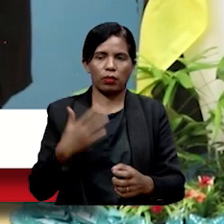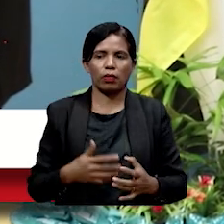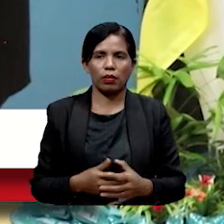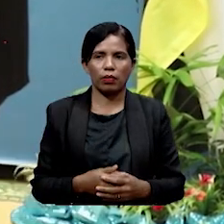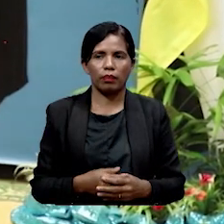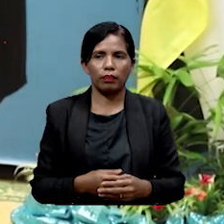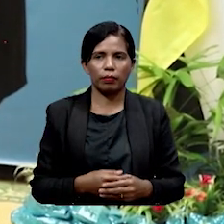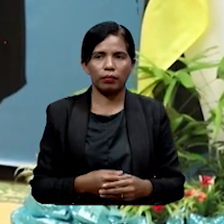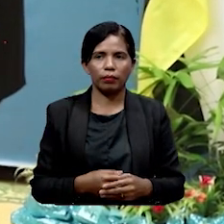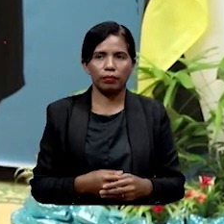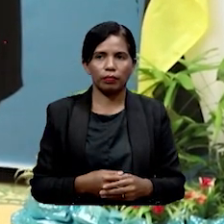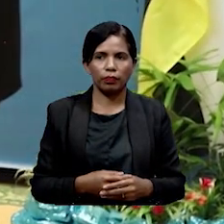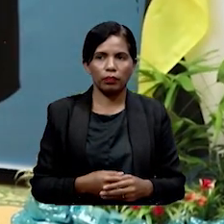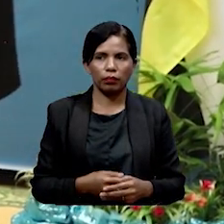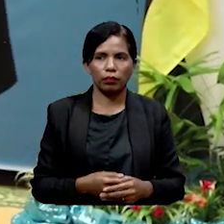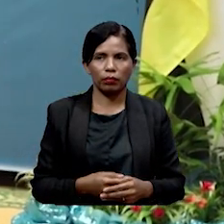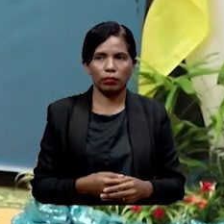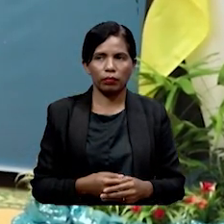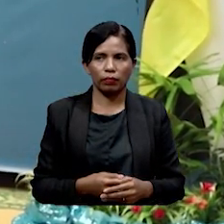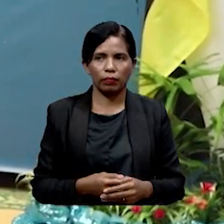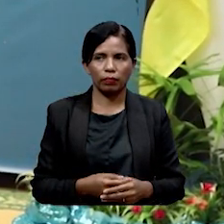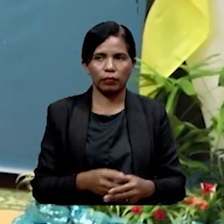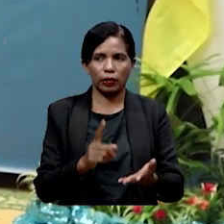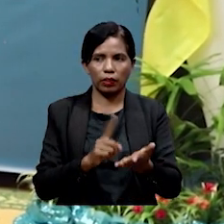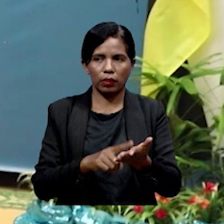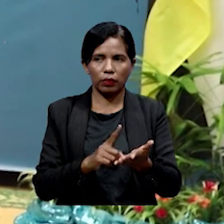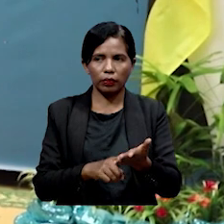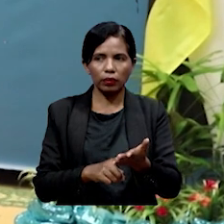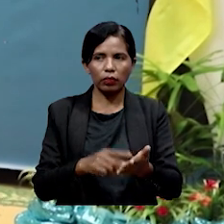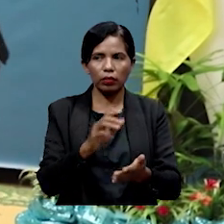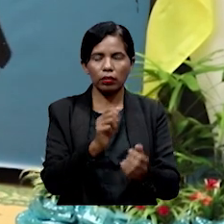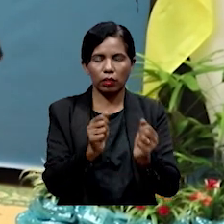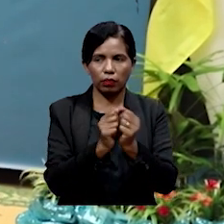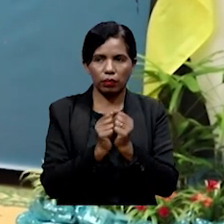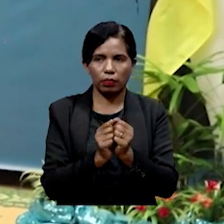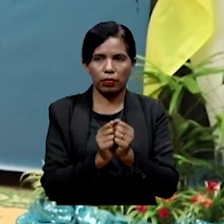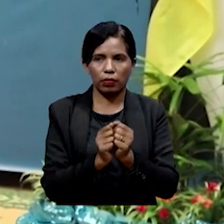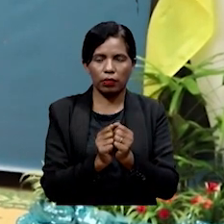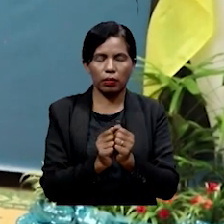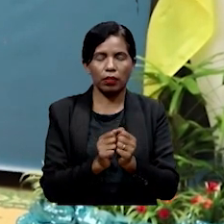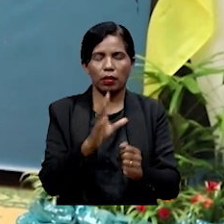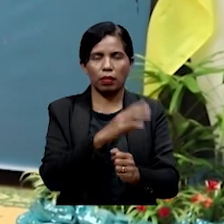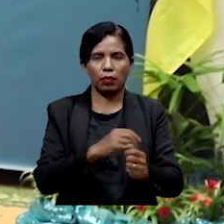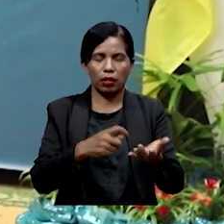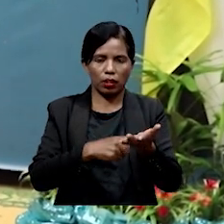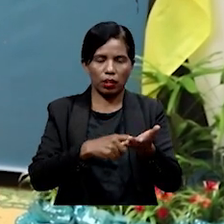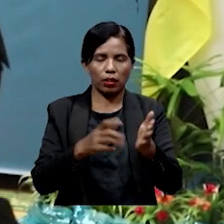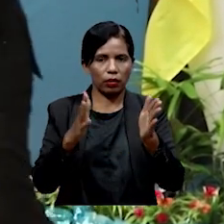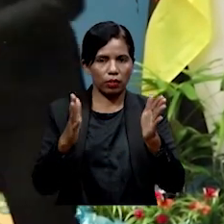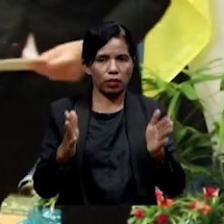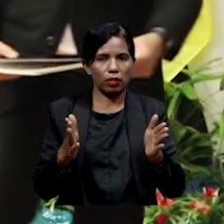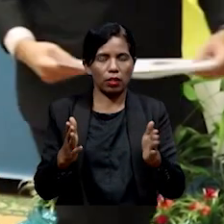liba kotuk katak diskusam teknik entre teknik sira nasa rua ne